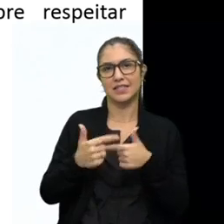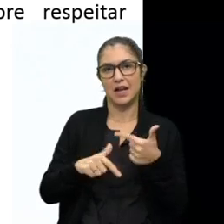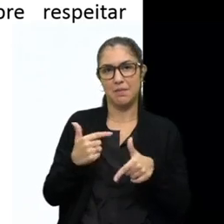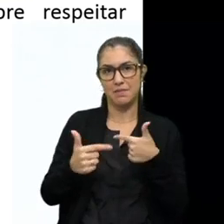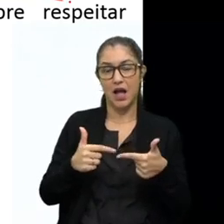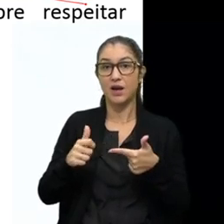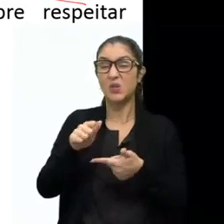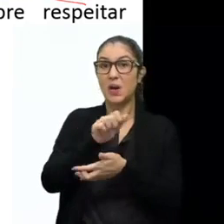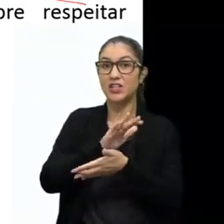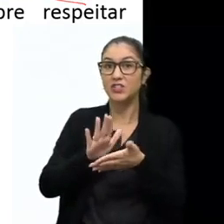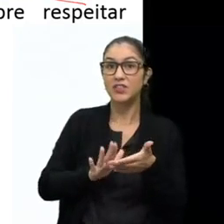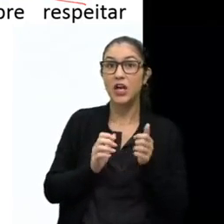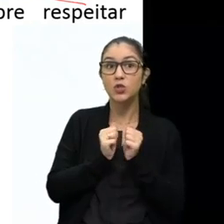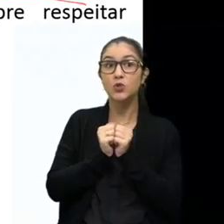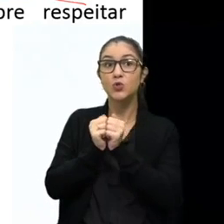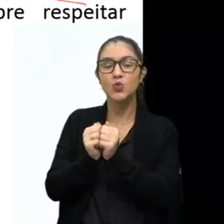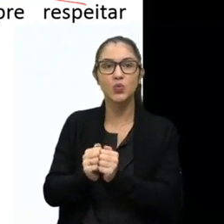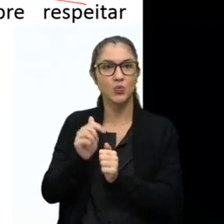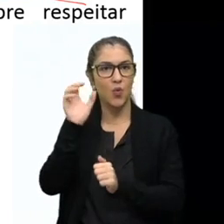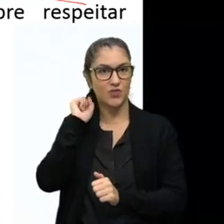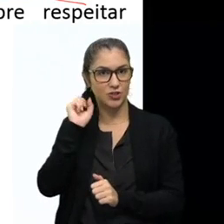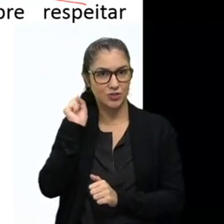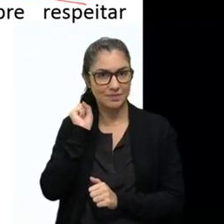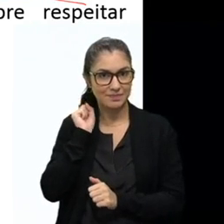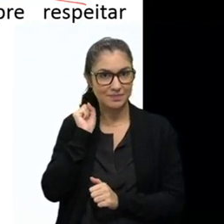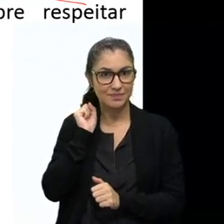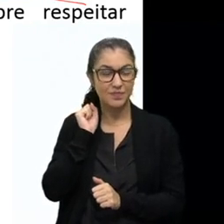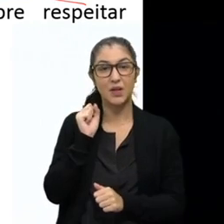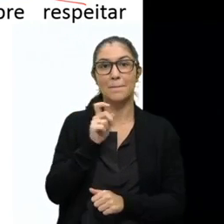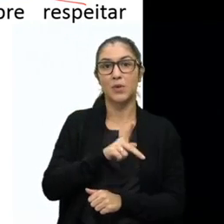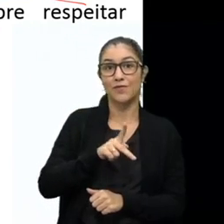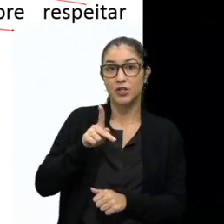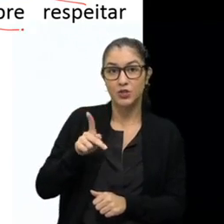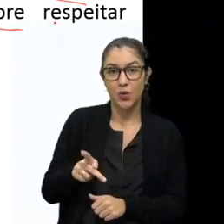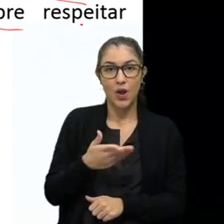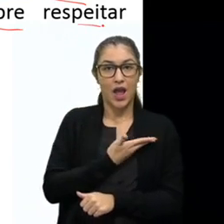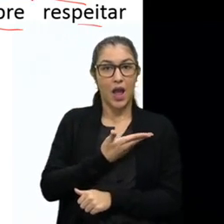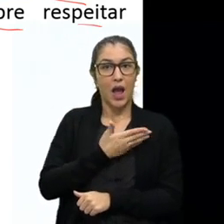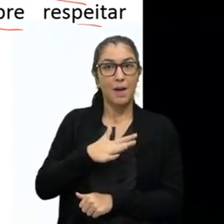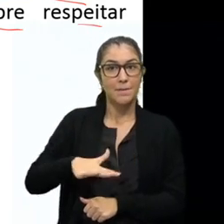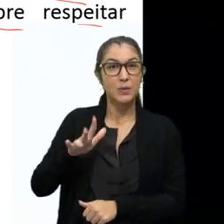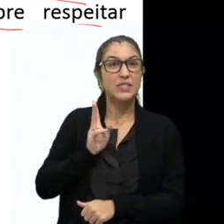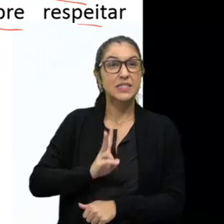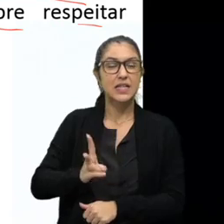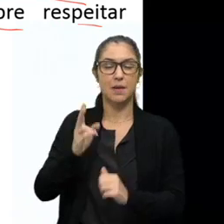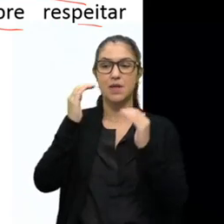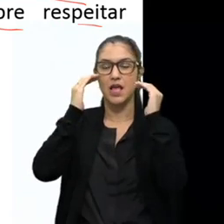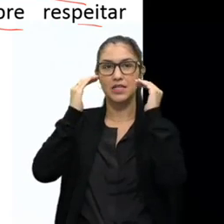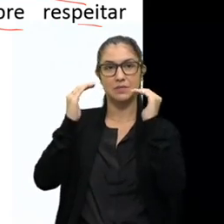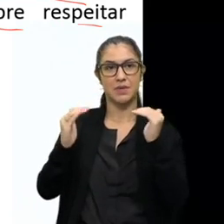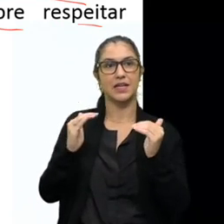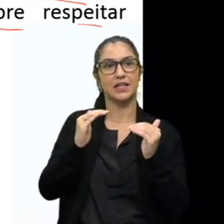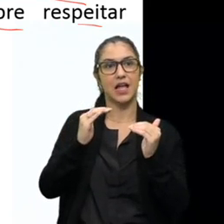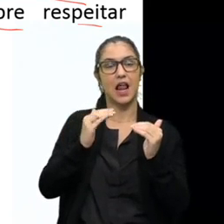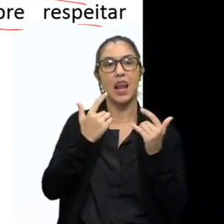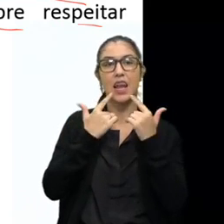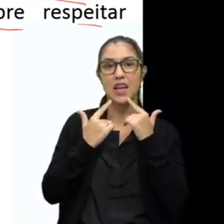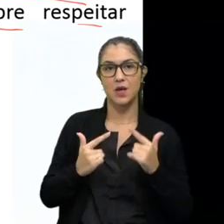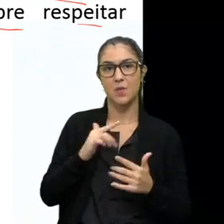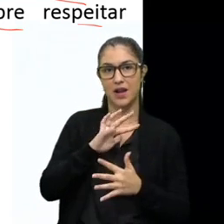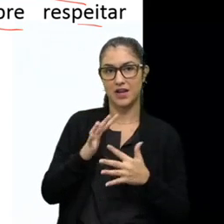trabalho, atividade junto com ouvintes. Professores e colegas sempre respeitar língua